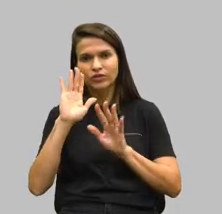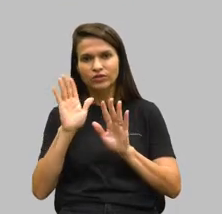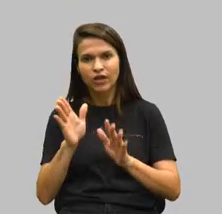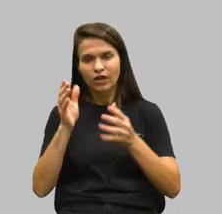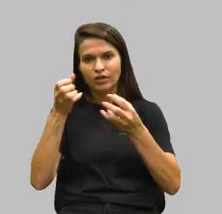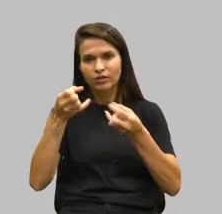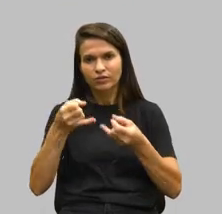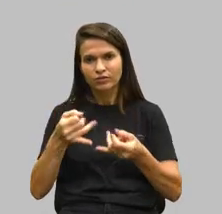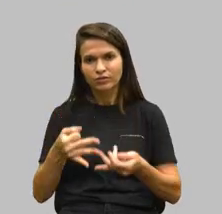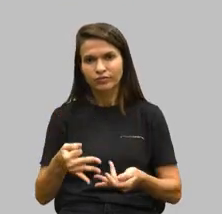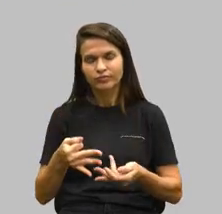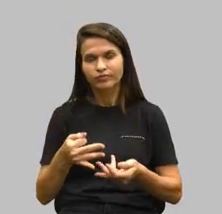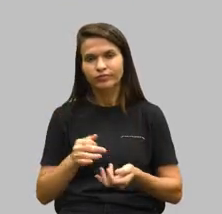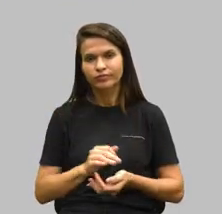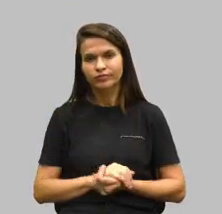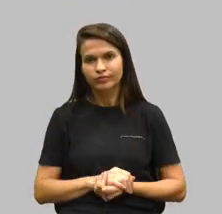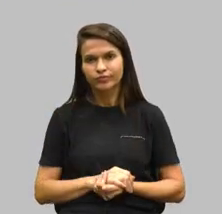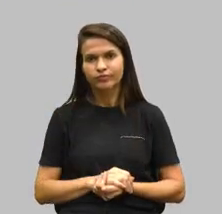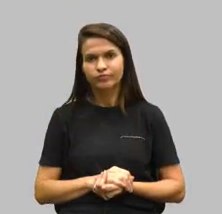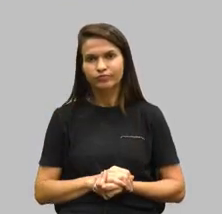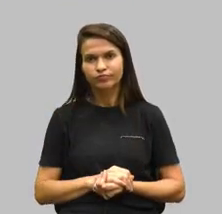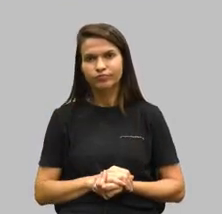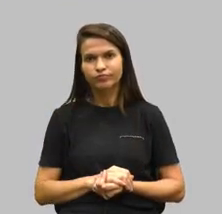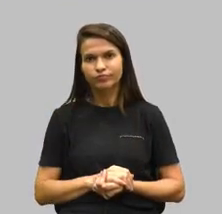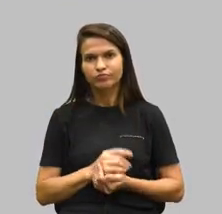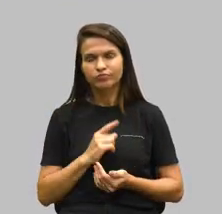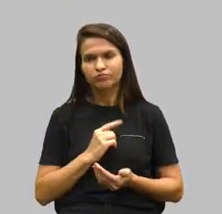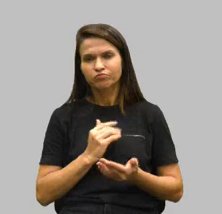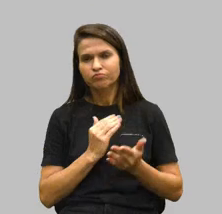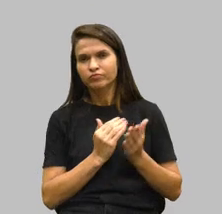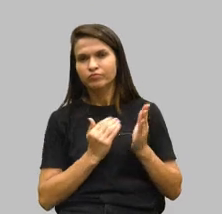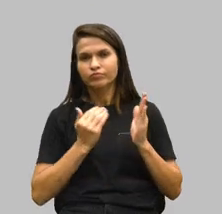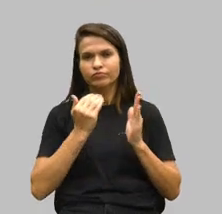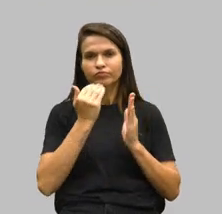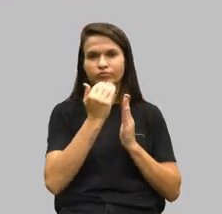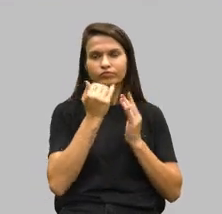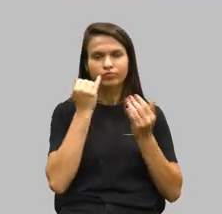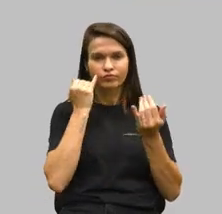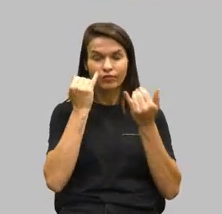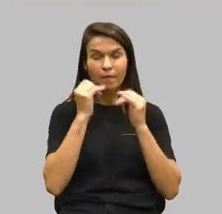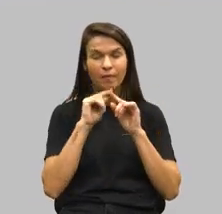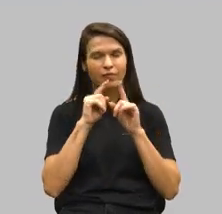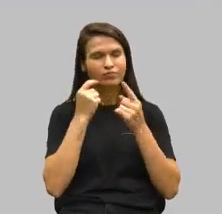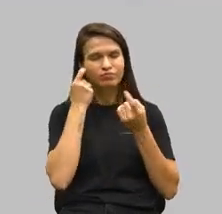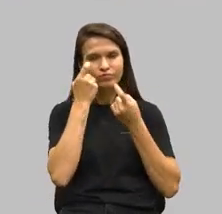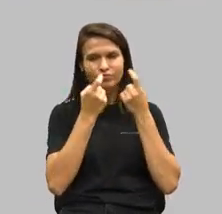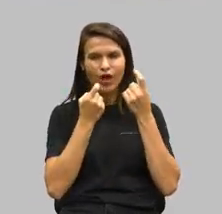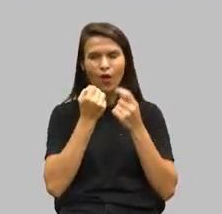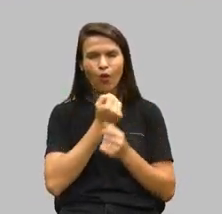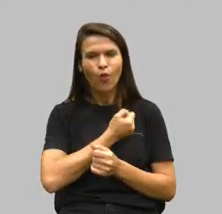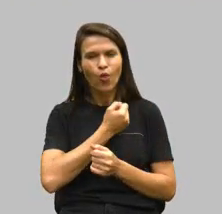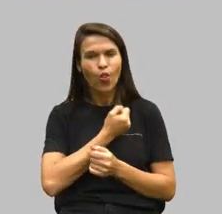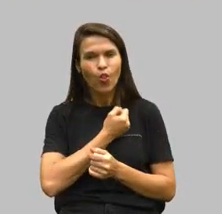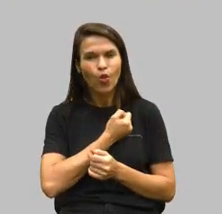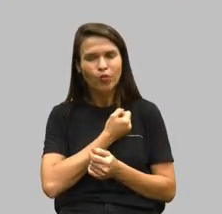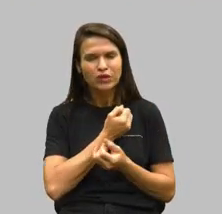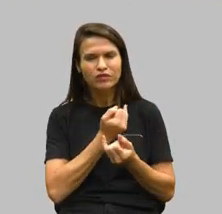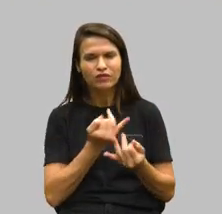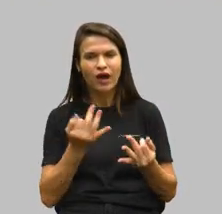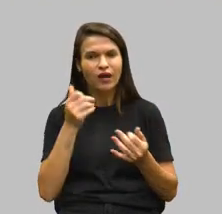eh teceu muita informação mas o que nos preocupa é é o número de mulheres